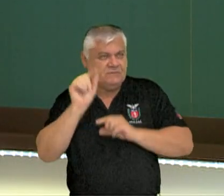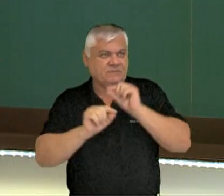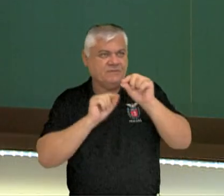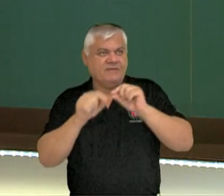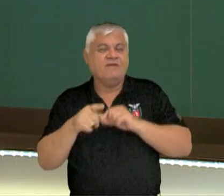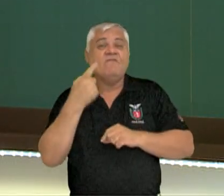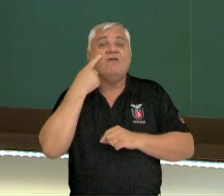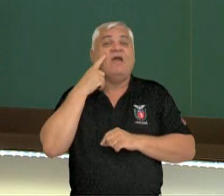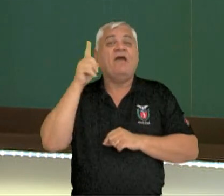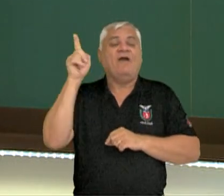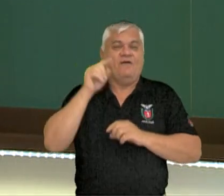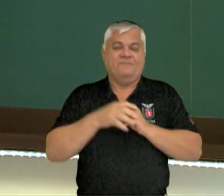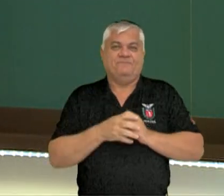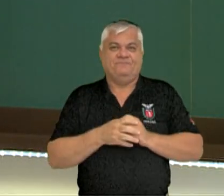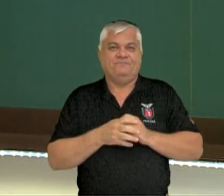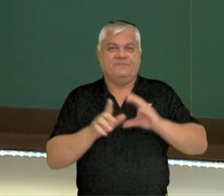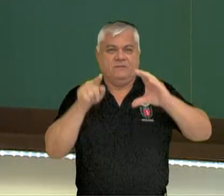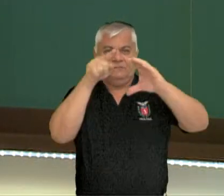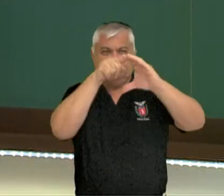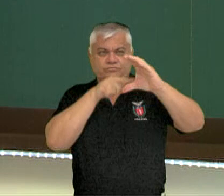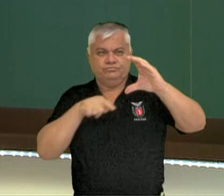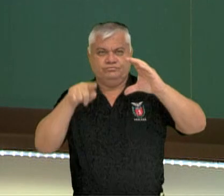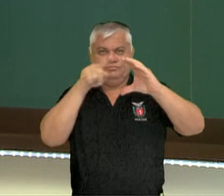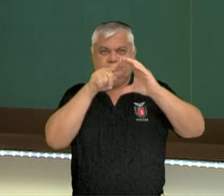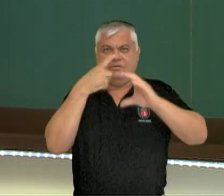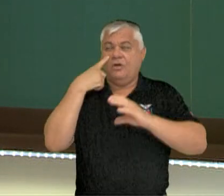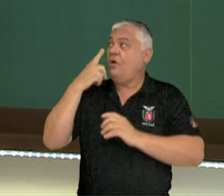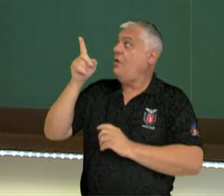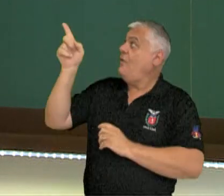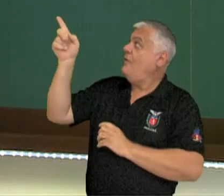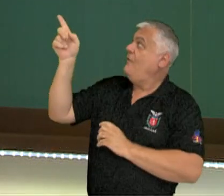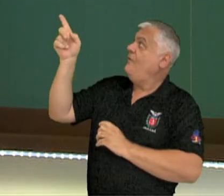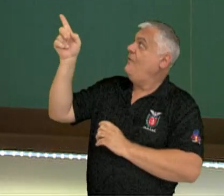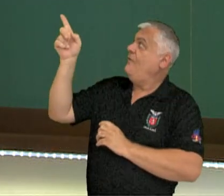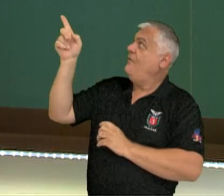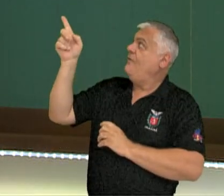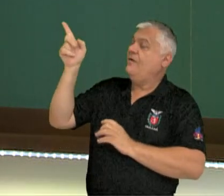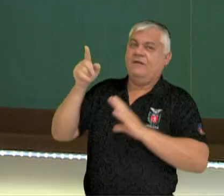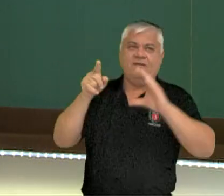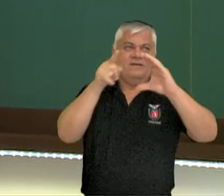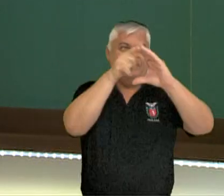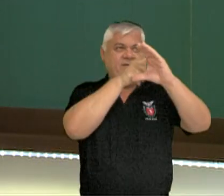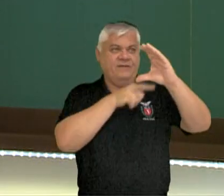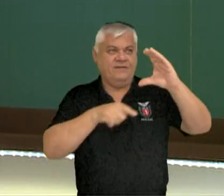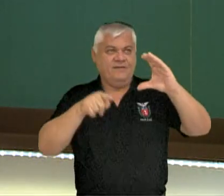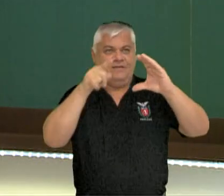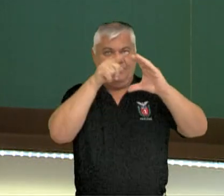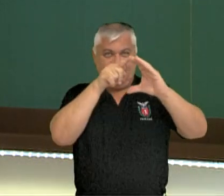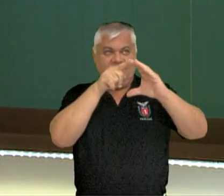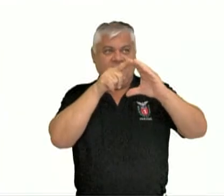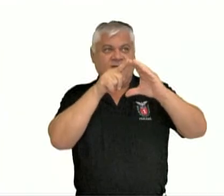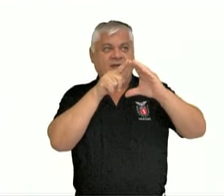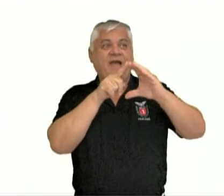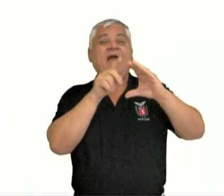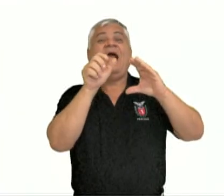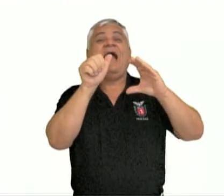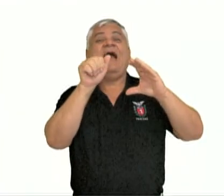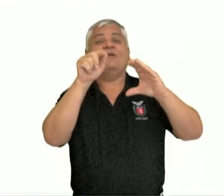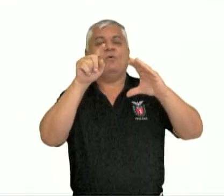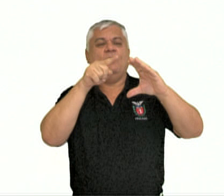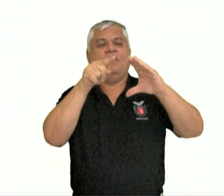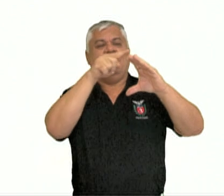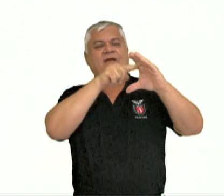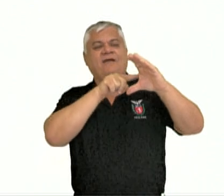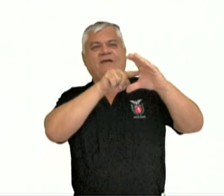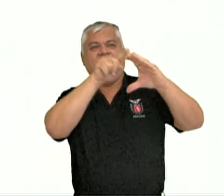aqui para vocês a ilustração, de um arco e de um ângulo. Então, o arco AB é